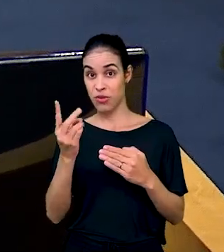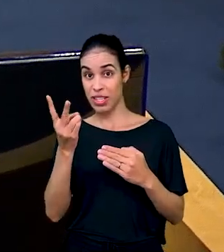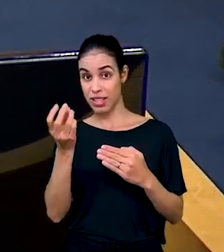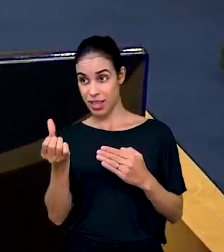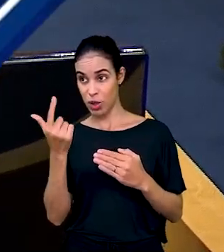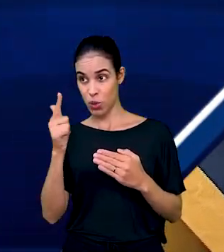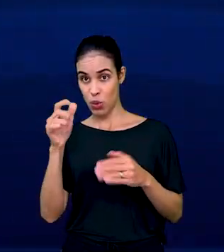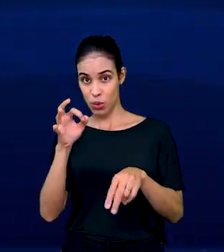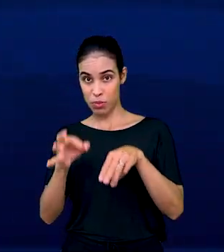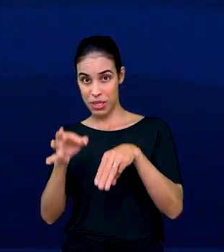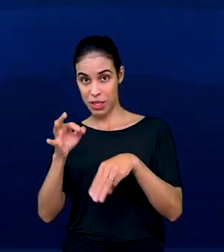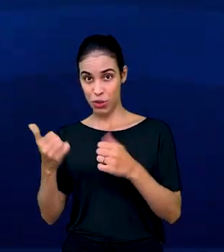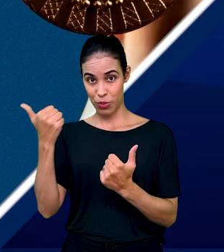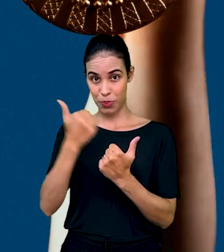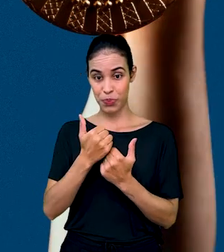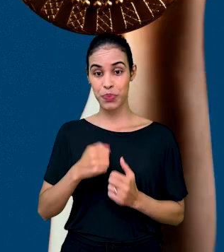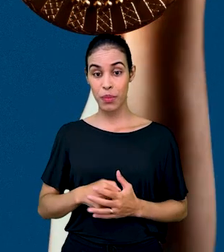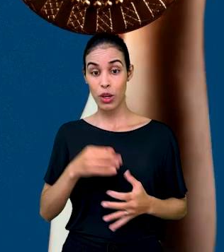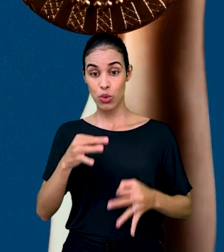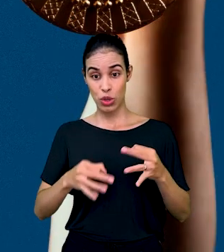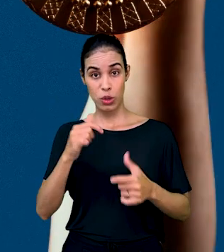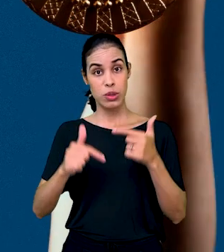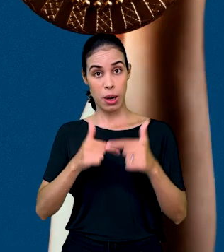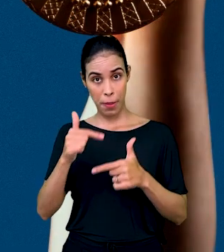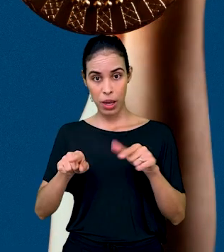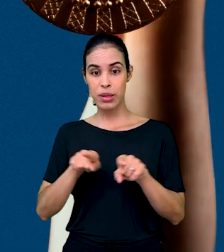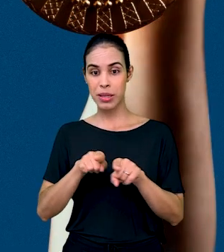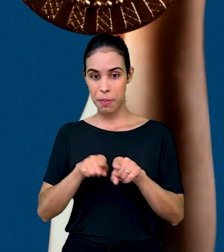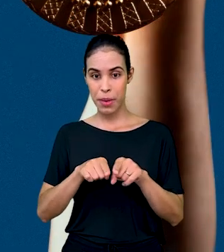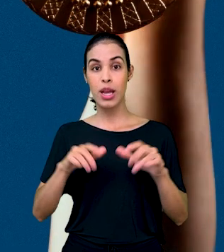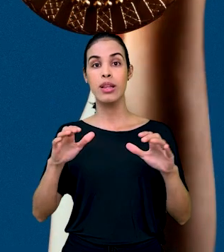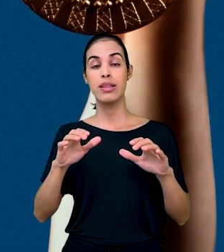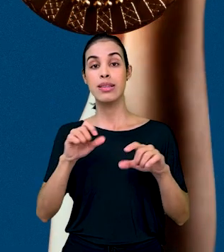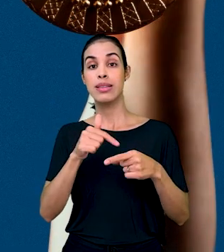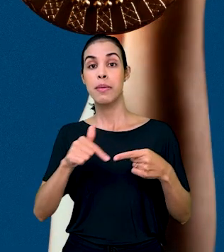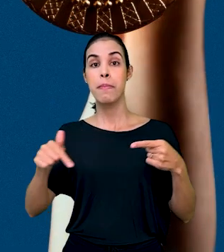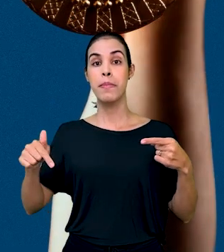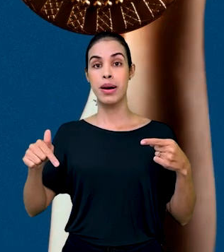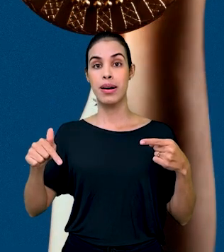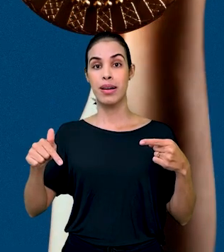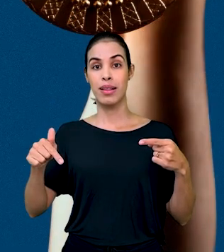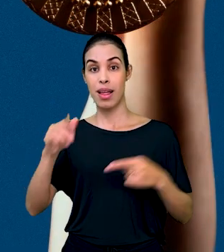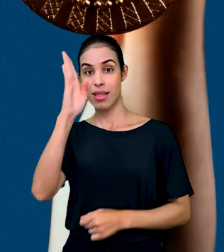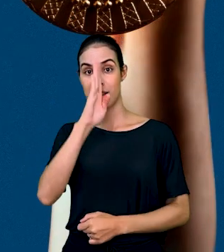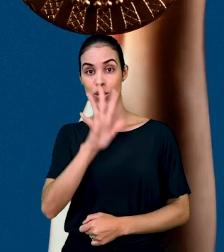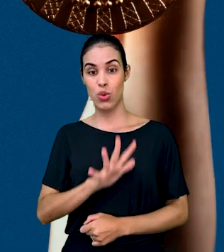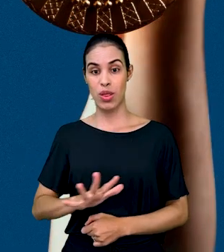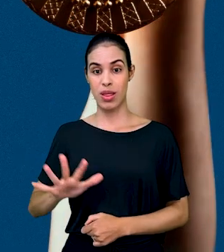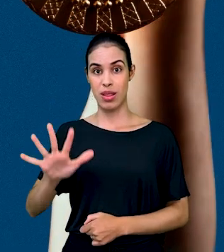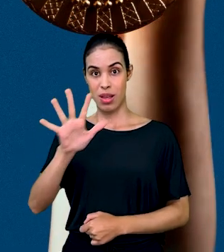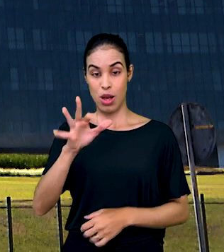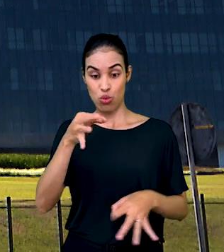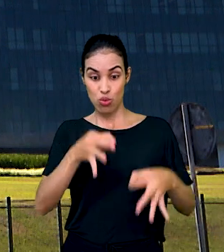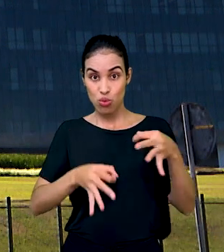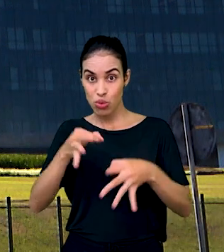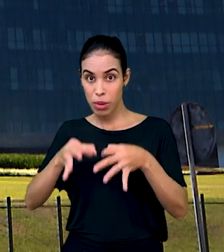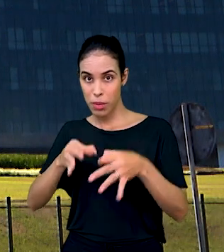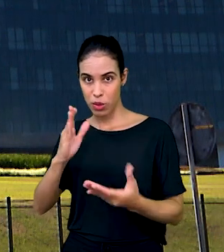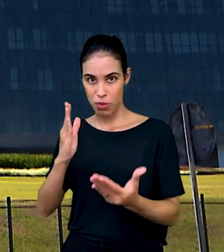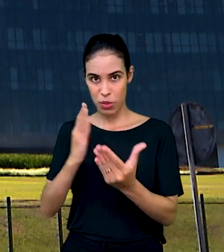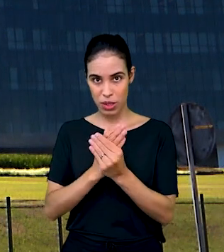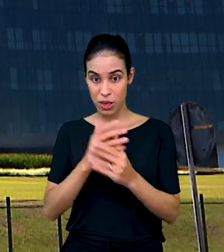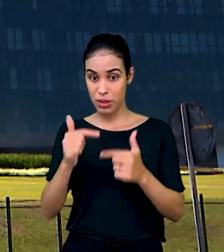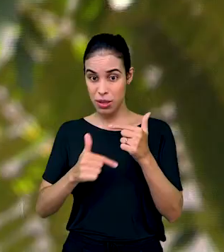2024-2026. A Justiça do Trabalho realizou mais uma edição da Semana Nacional da Execução Trabalhista. De acordo